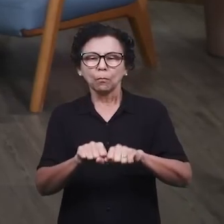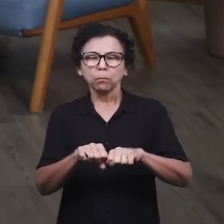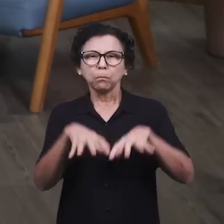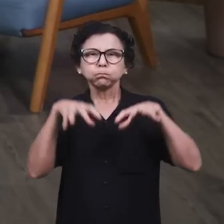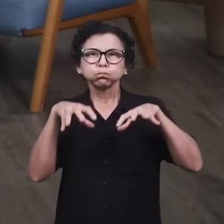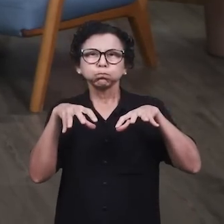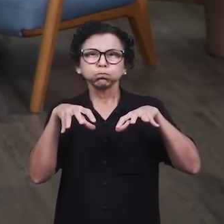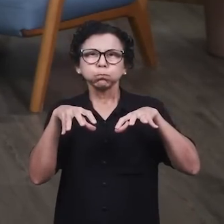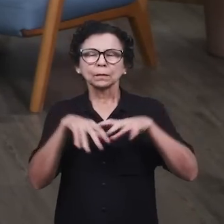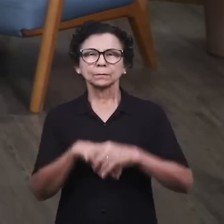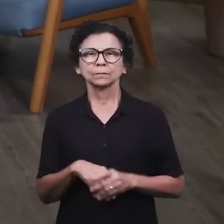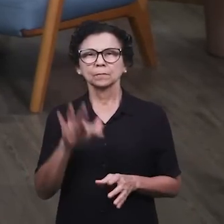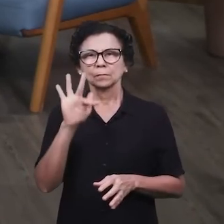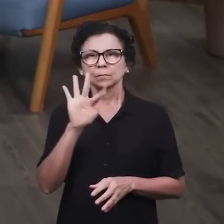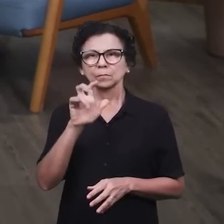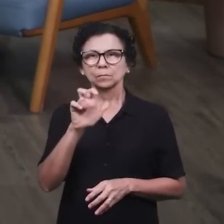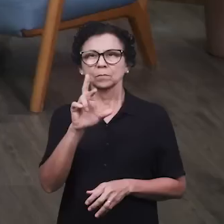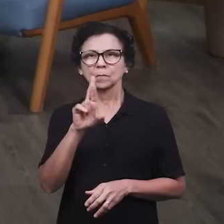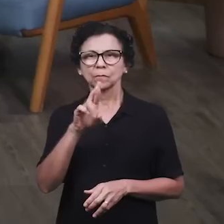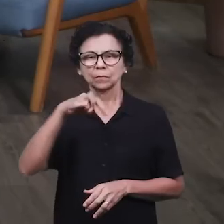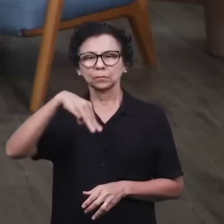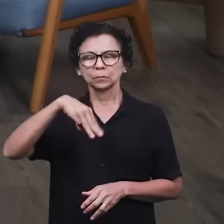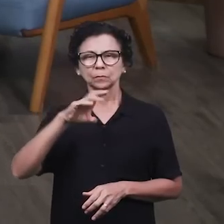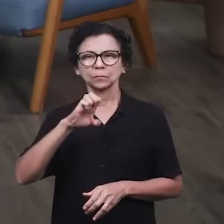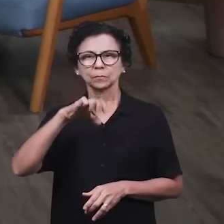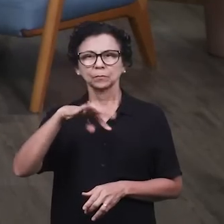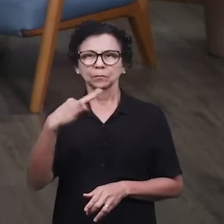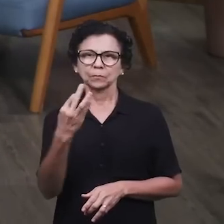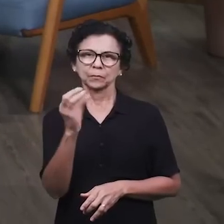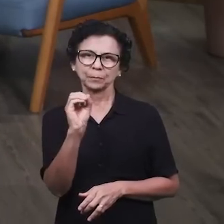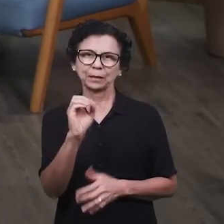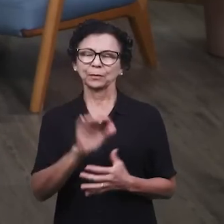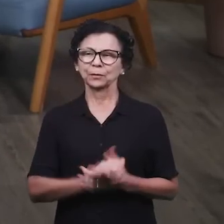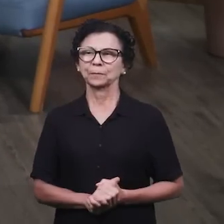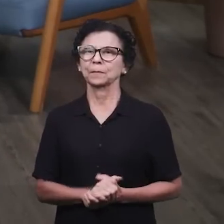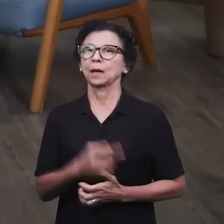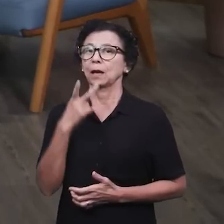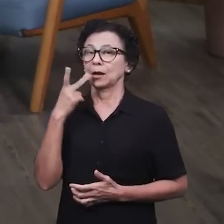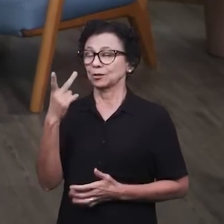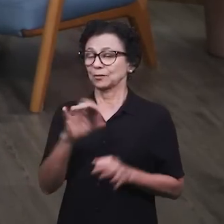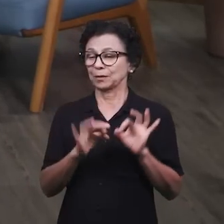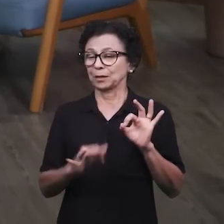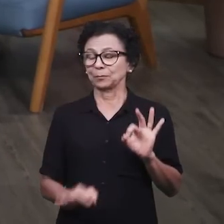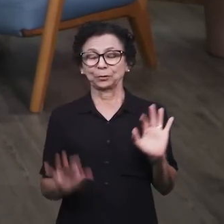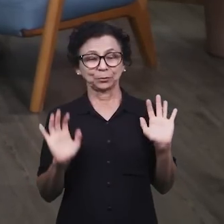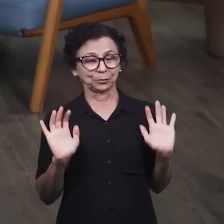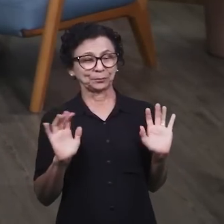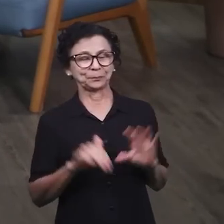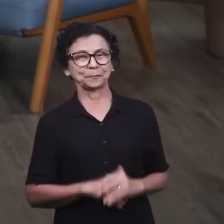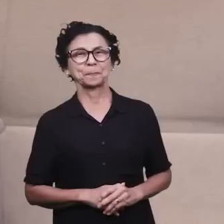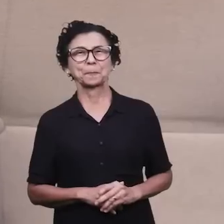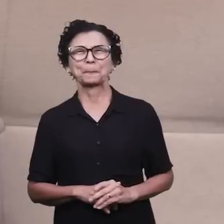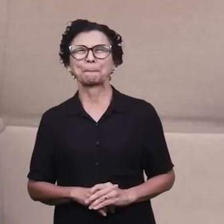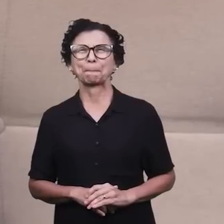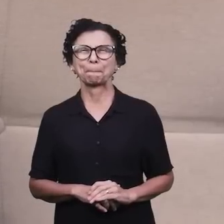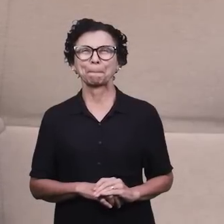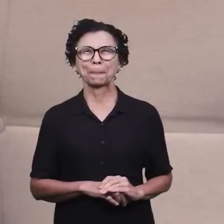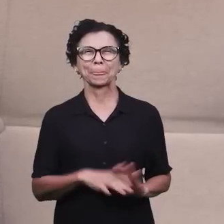outros programas. Glória a Deus. Muito bem, vamos seguir aqui. Temos uma outra parábola, que é a parábola